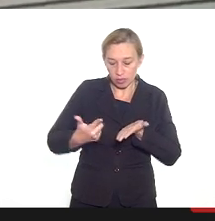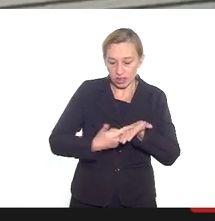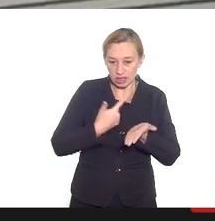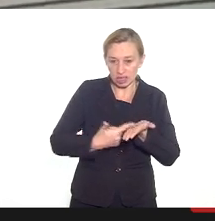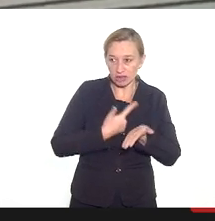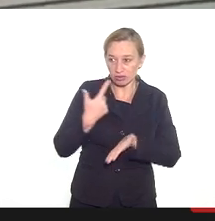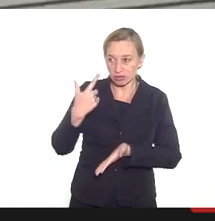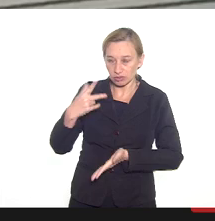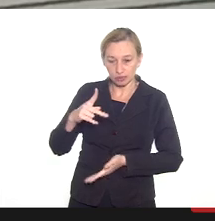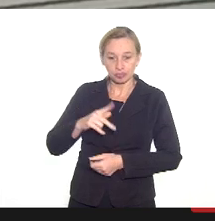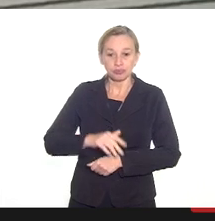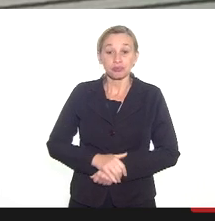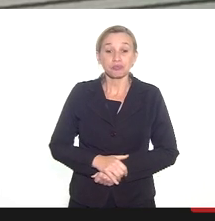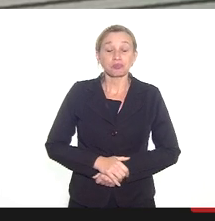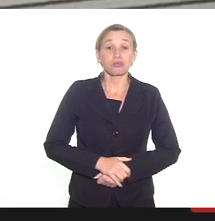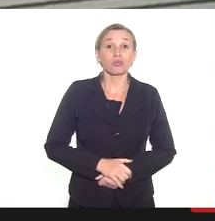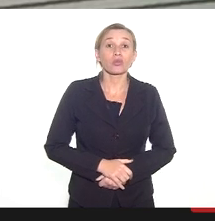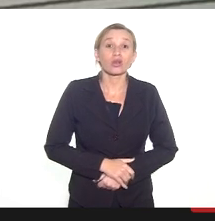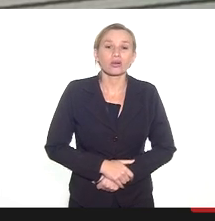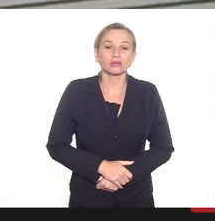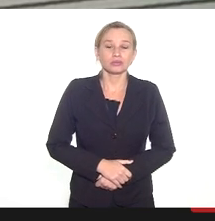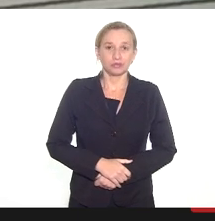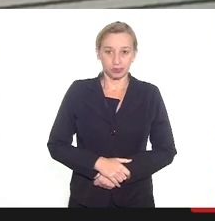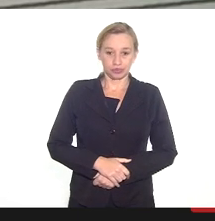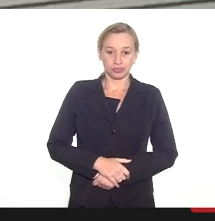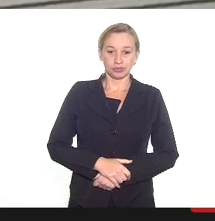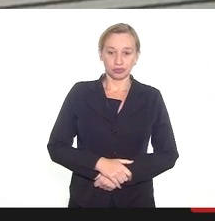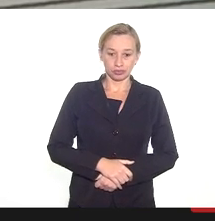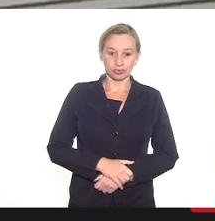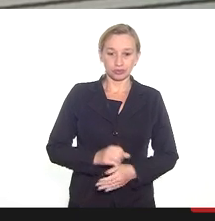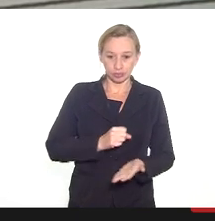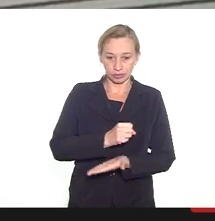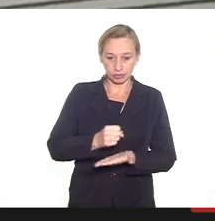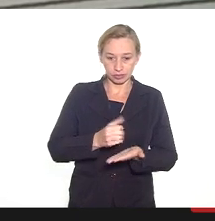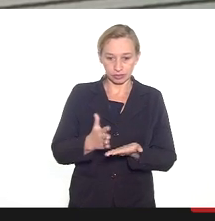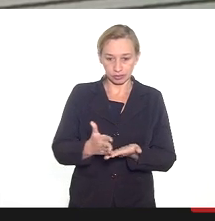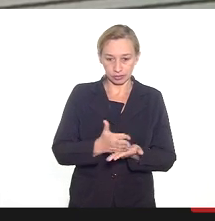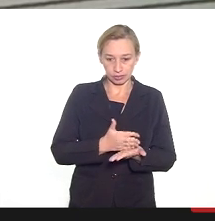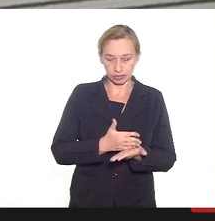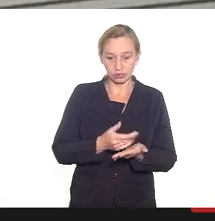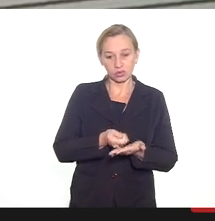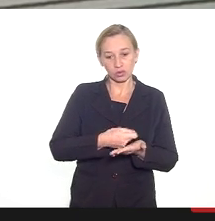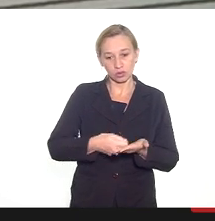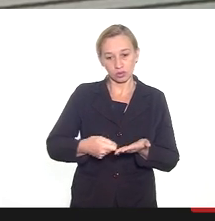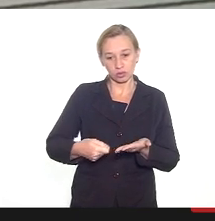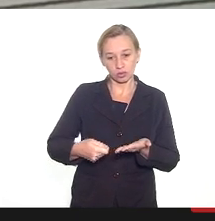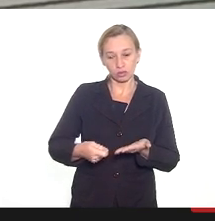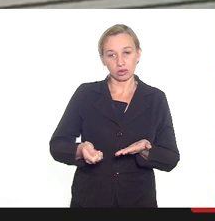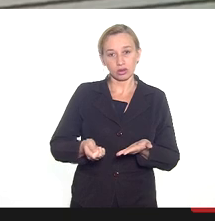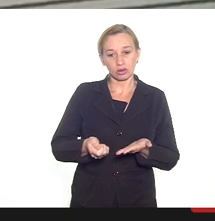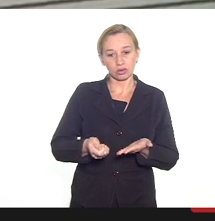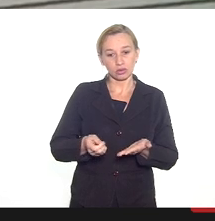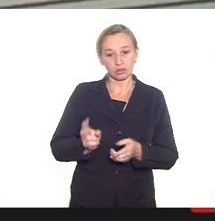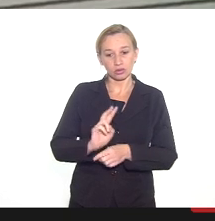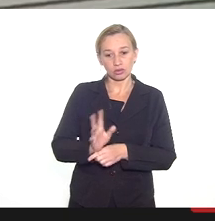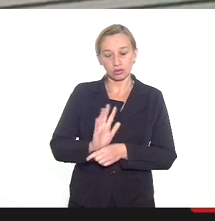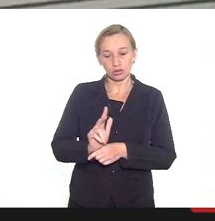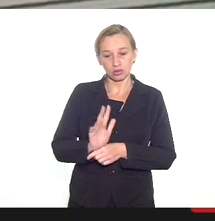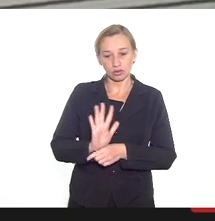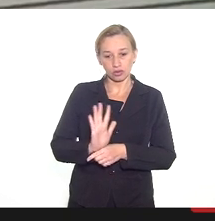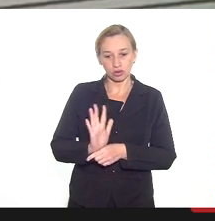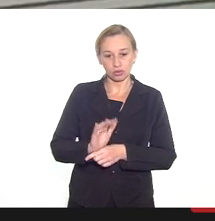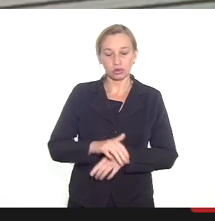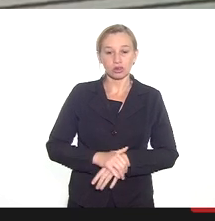sobre ela, que é assim. Ela escreveu com base no livro e com base no filme que ela assistiu. Ela poderia